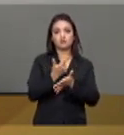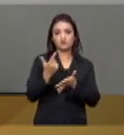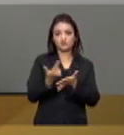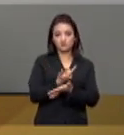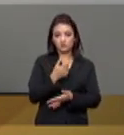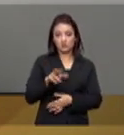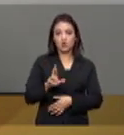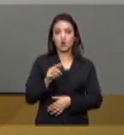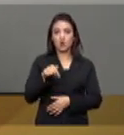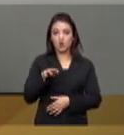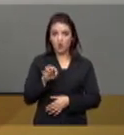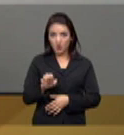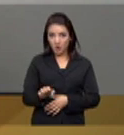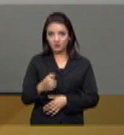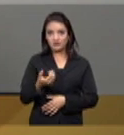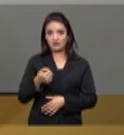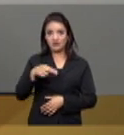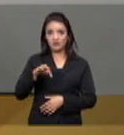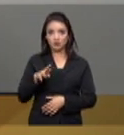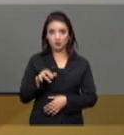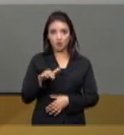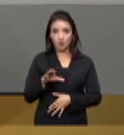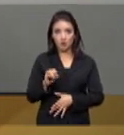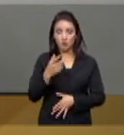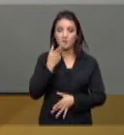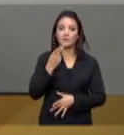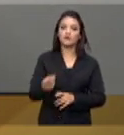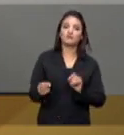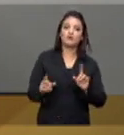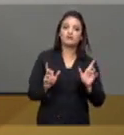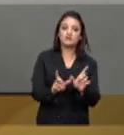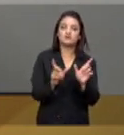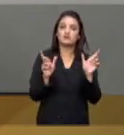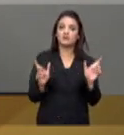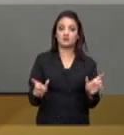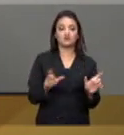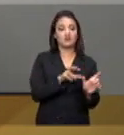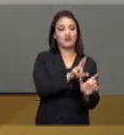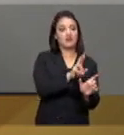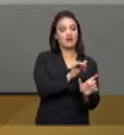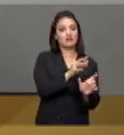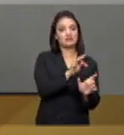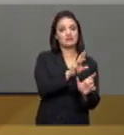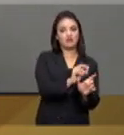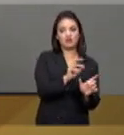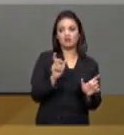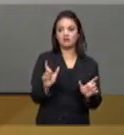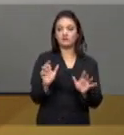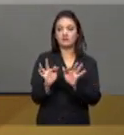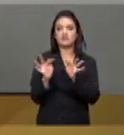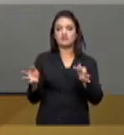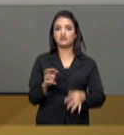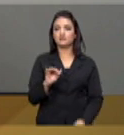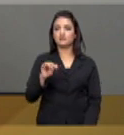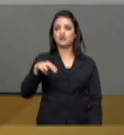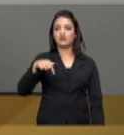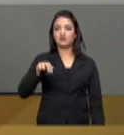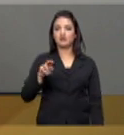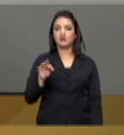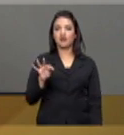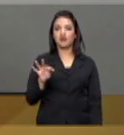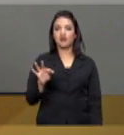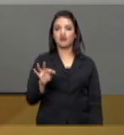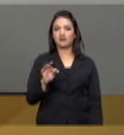a Leomar Balieiro para distinguir receitas de simples ingressos. Estou transcrevendo ainda uma